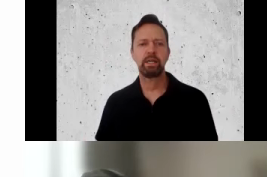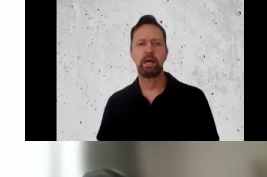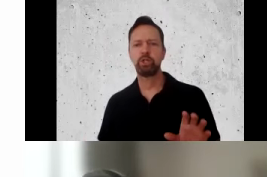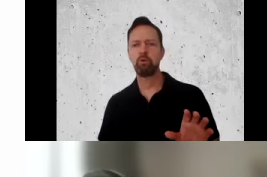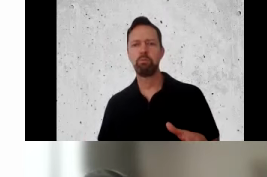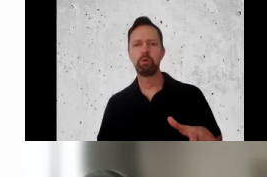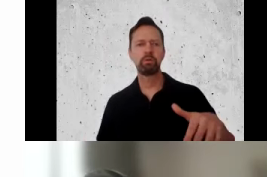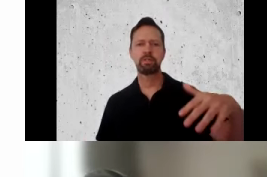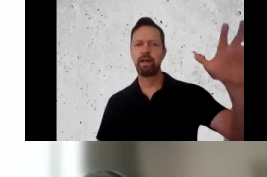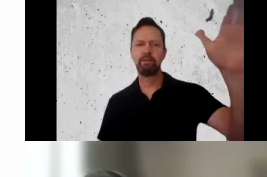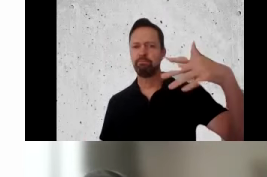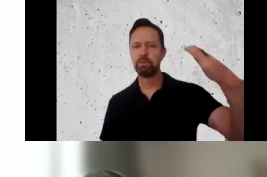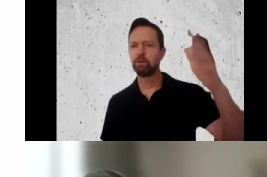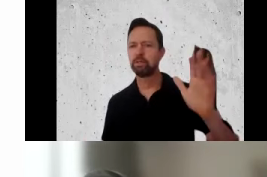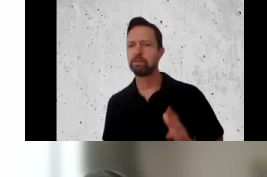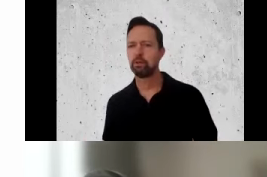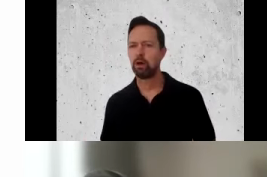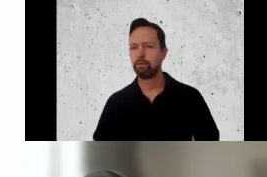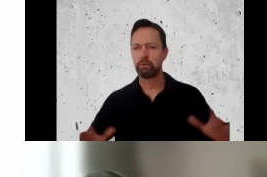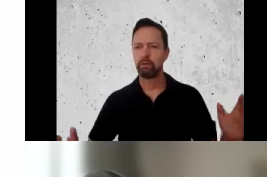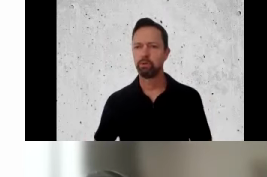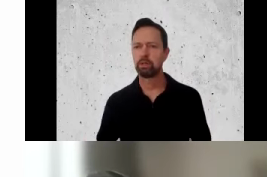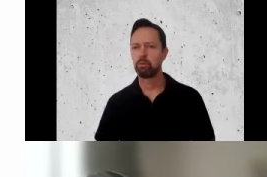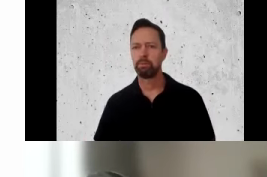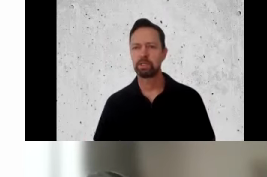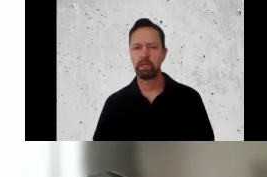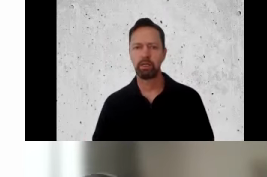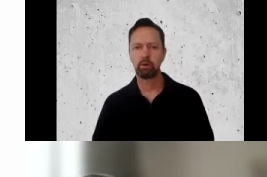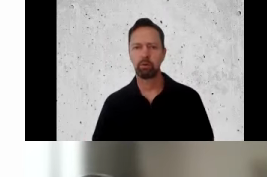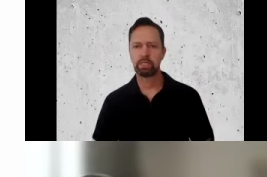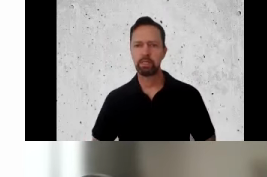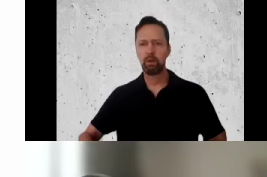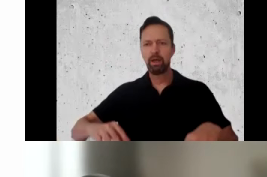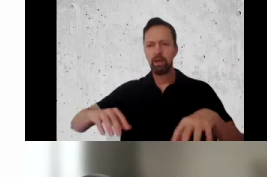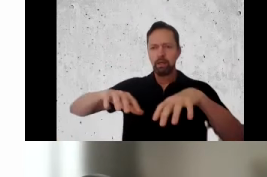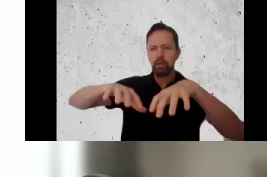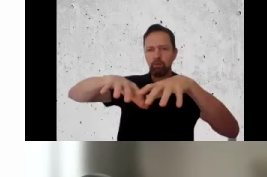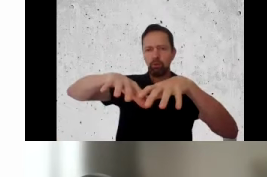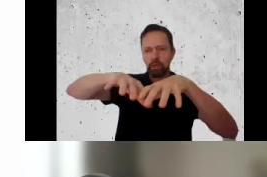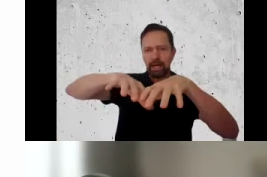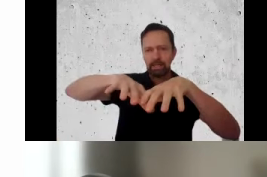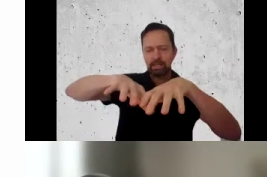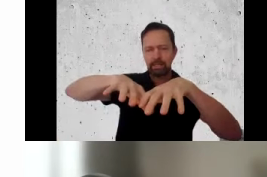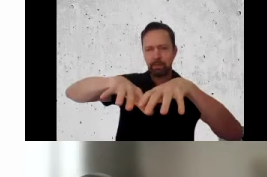Um é esse, a General Motors, lá em 1919, indústria automobilística americana começando, e